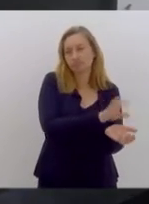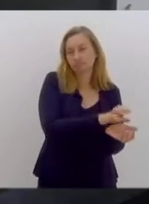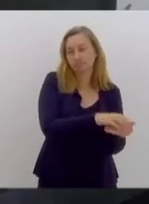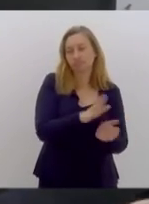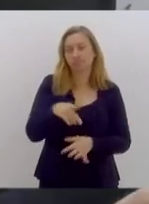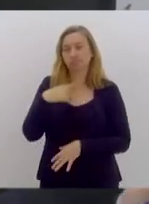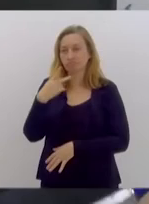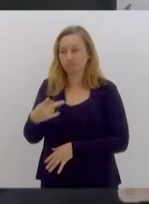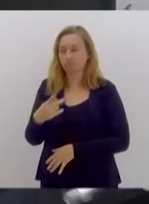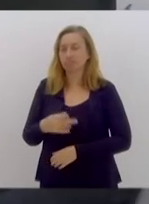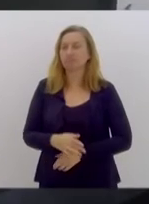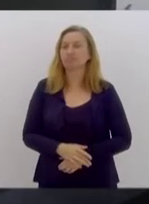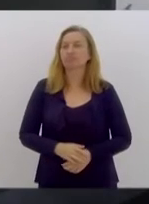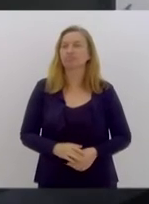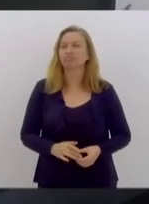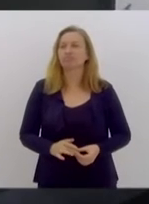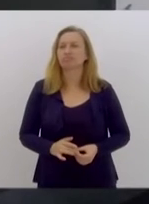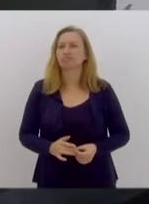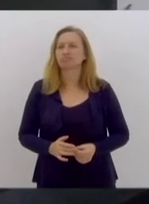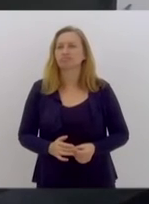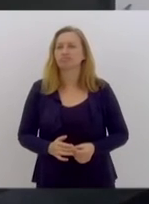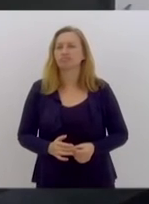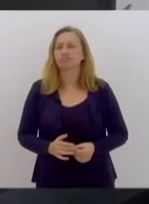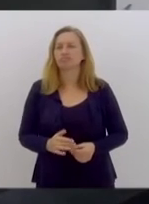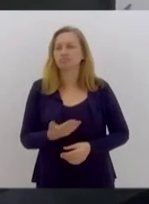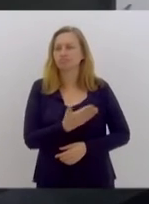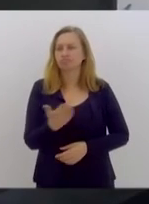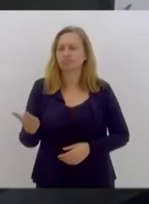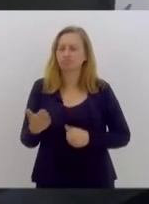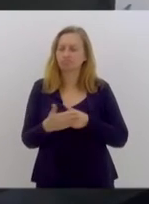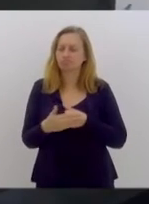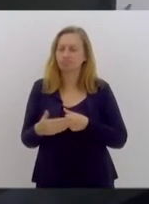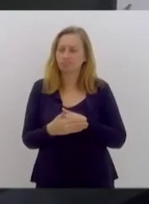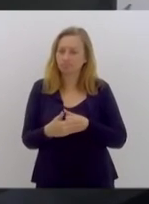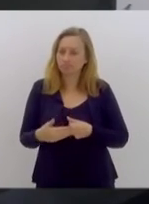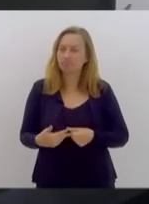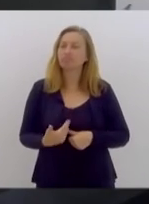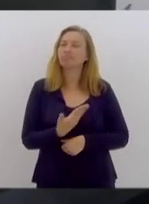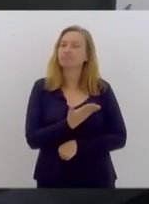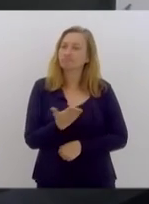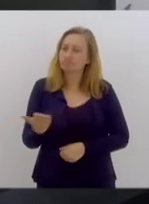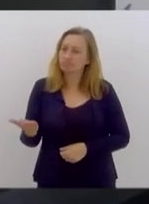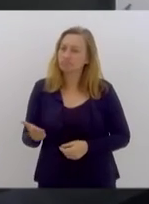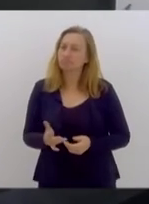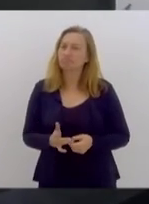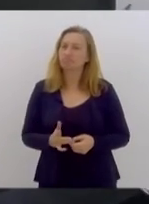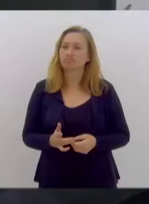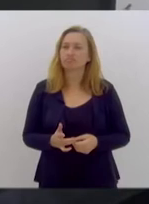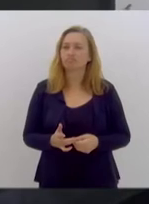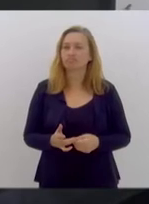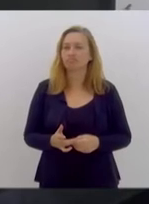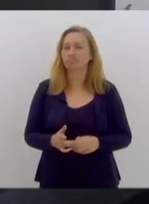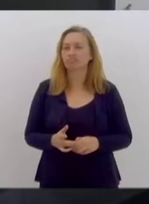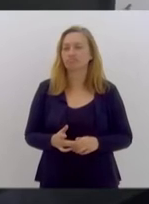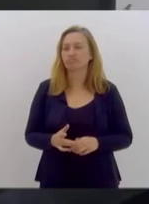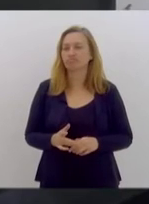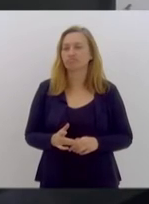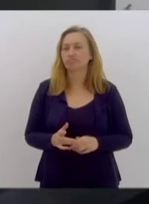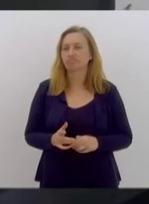são as minhas palavras de a todos vocês do carinho que eu tenho por todos dizer que foi bom ter